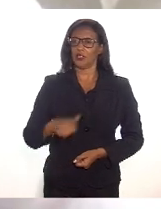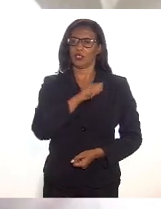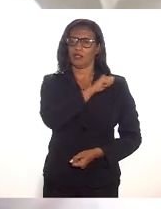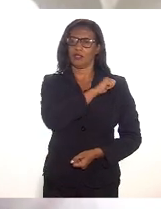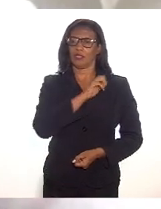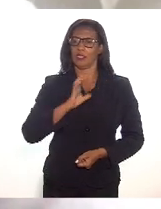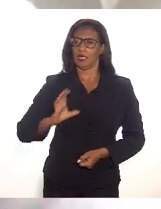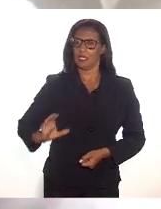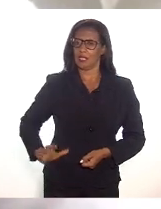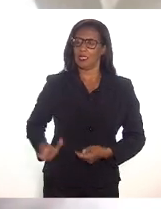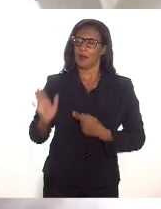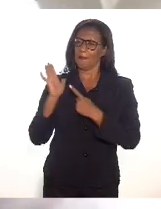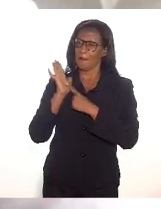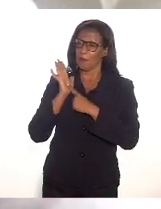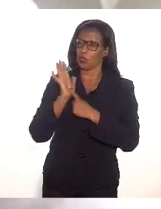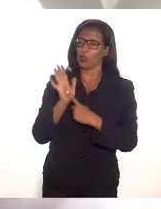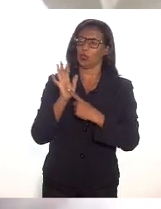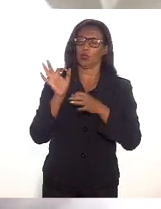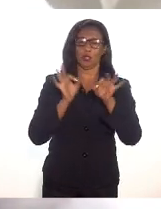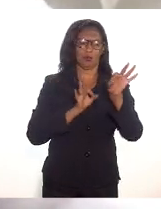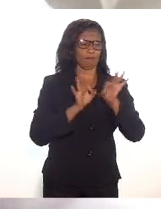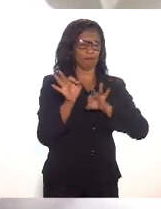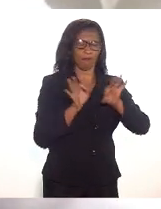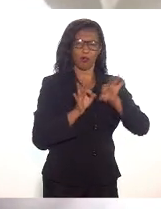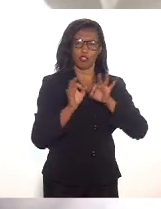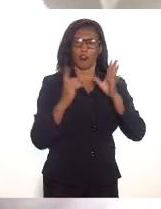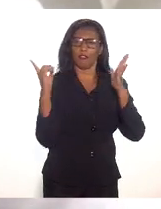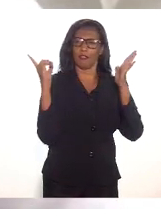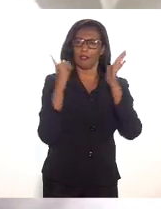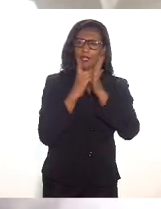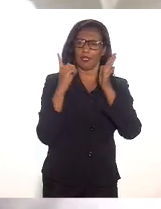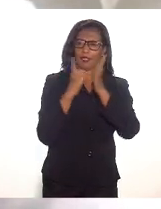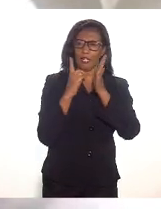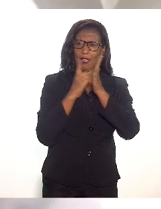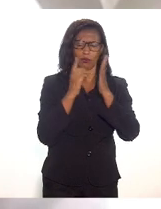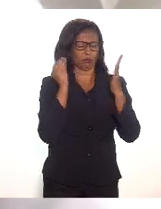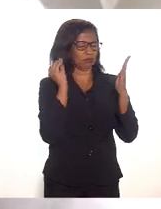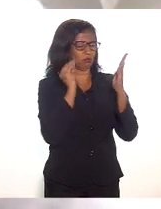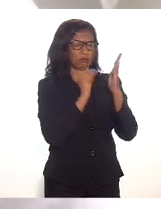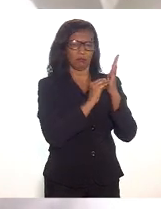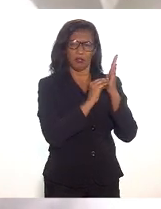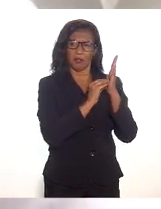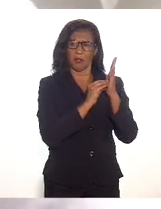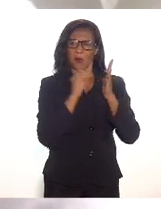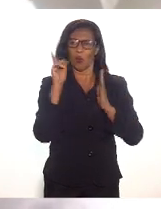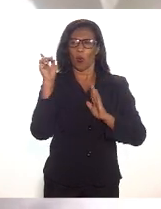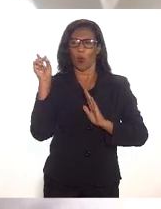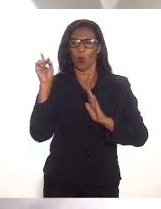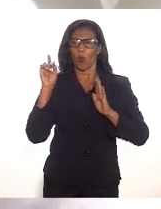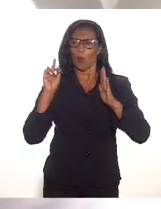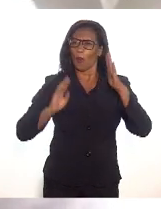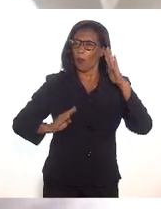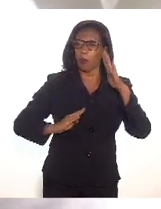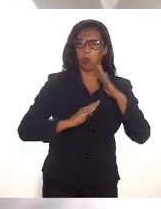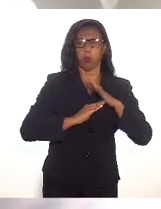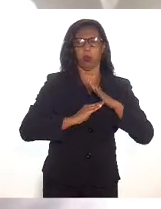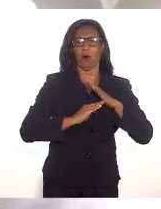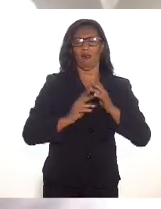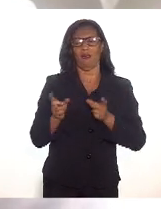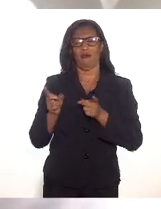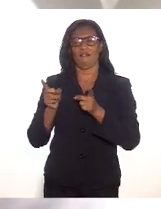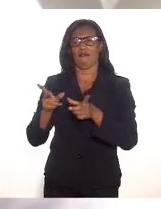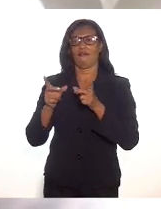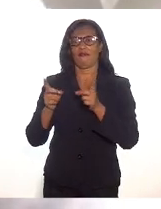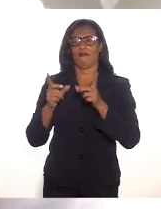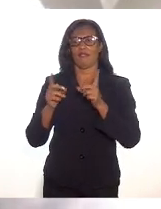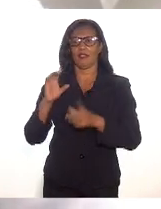Legislativa apresentou esse projeto de decreto legislativo impedindo a venda da